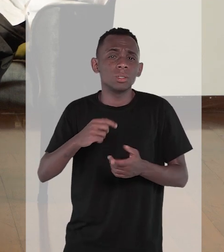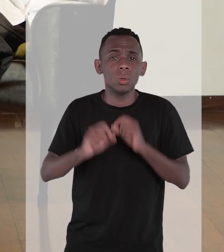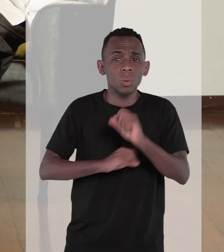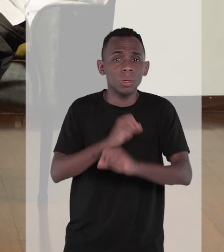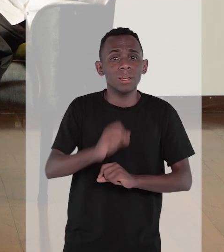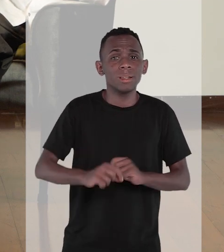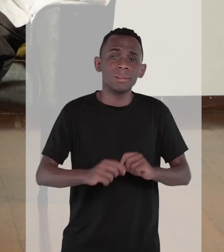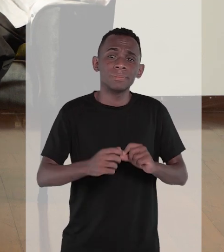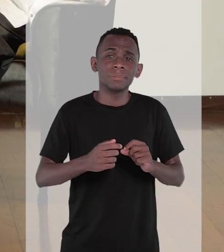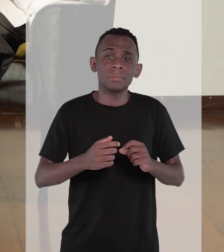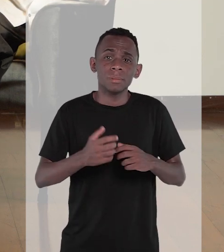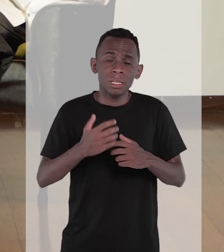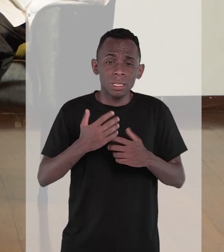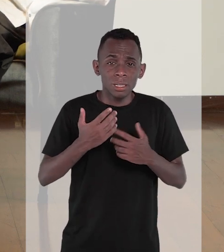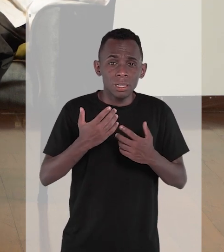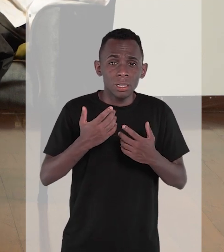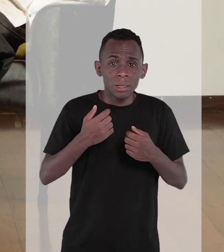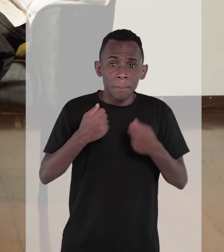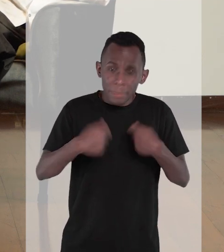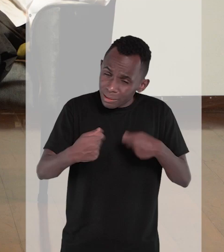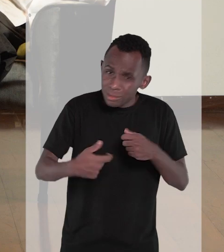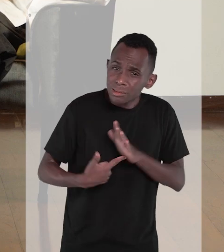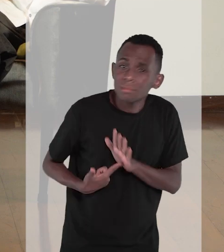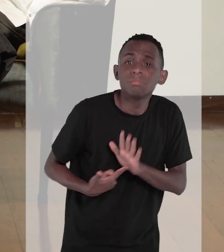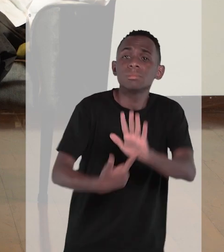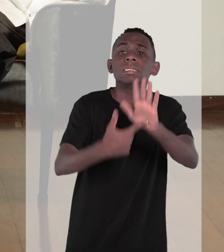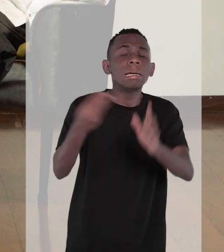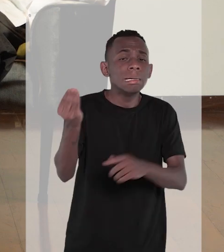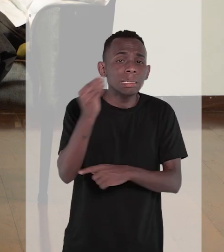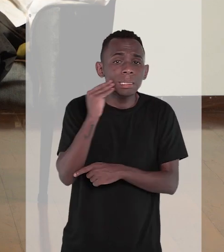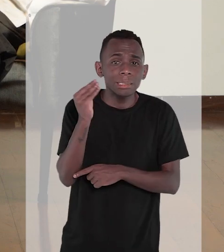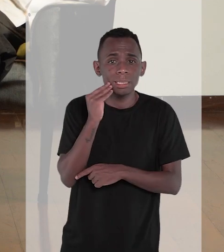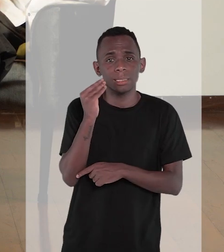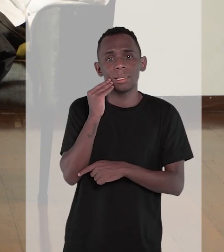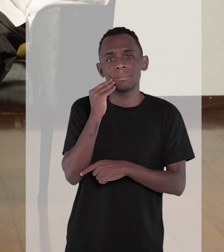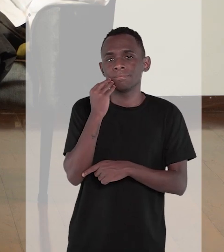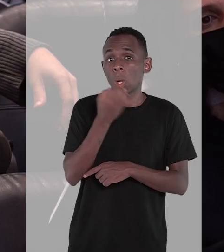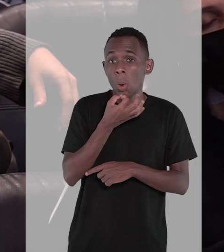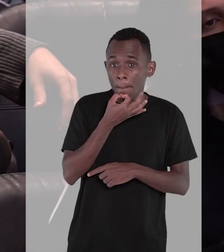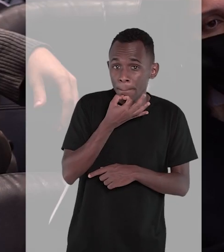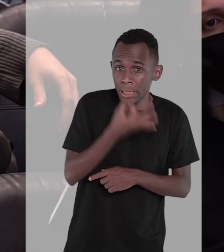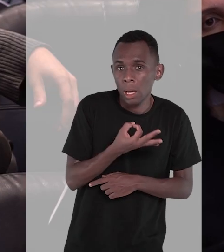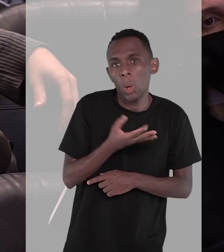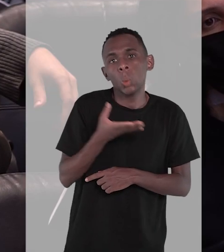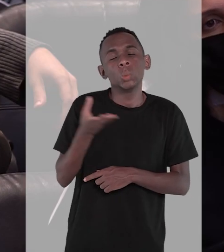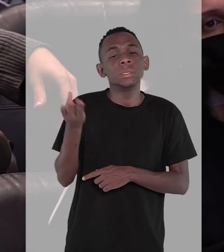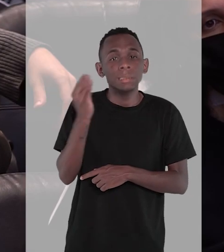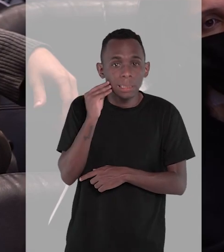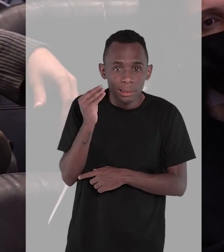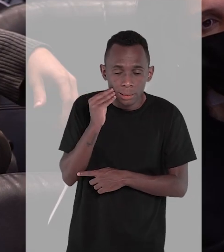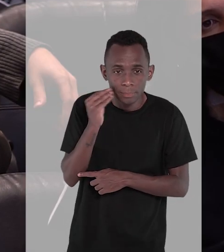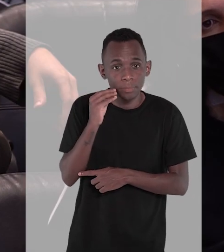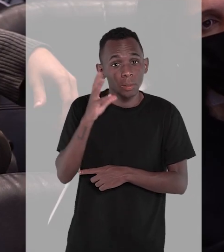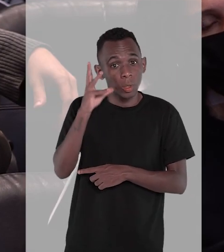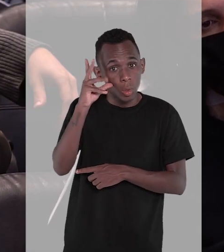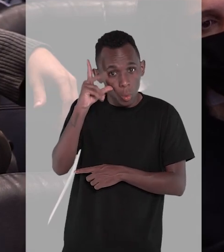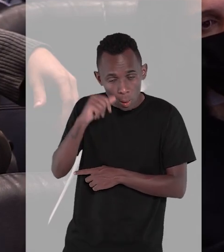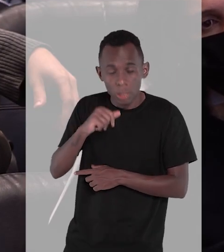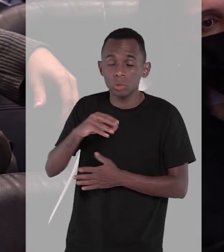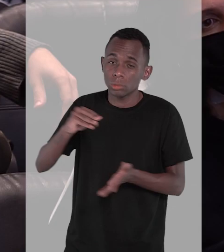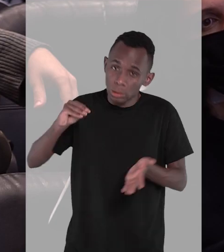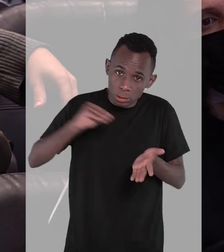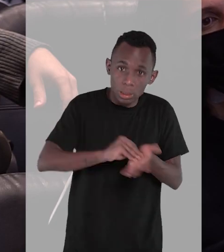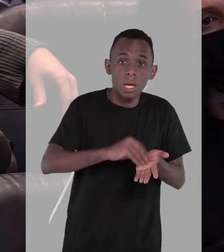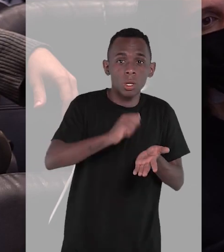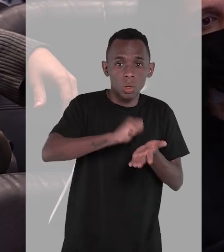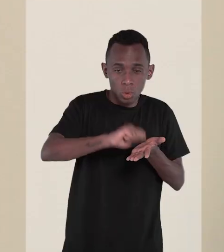menos de um Chico Buarque, né, do que se arriscar? O cara se arrisca o tempo todo, até quando dá uma opinião. E eu acho que isso aí